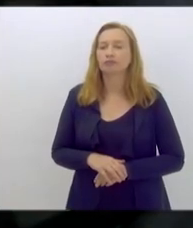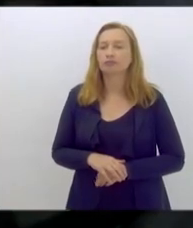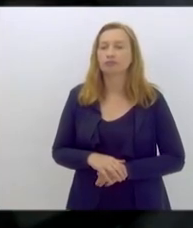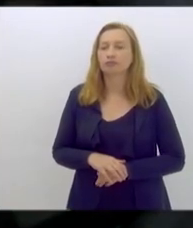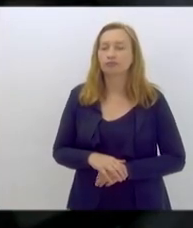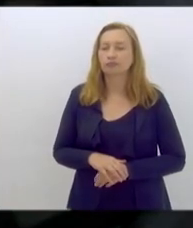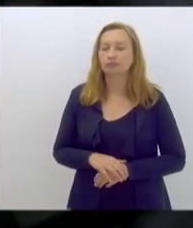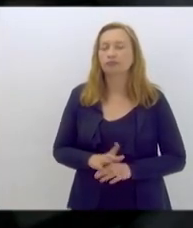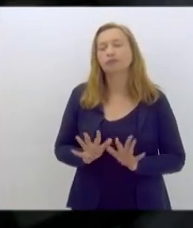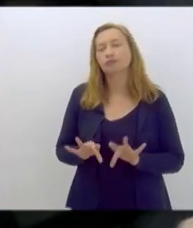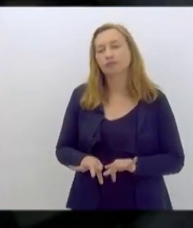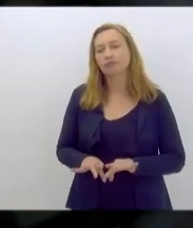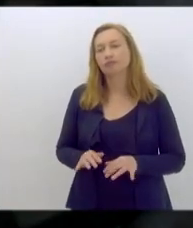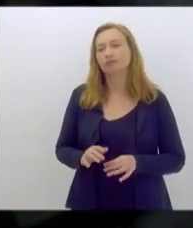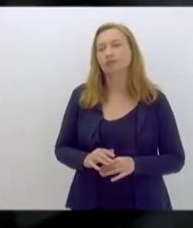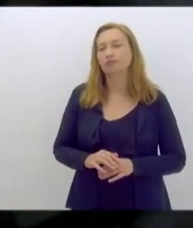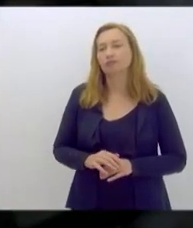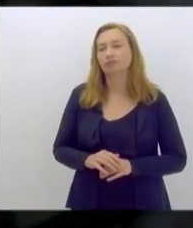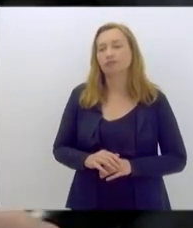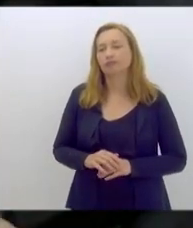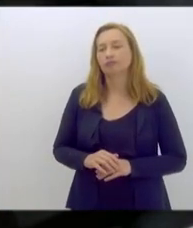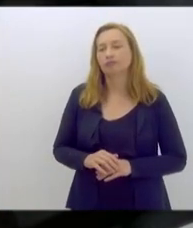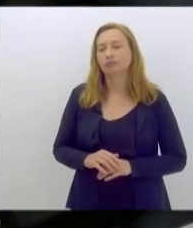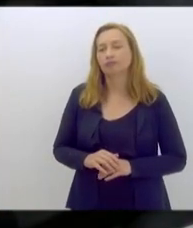e por fim